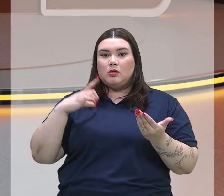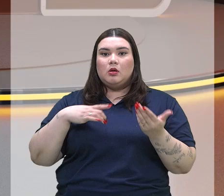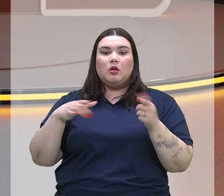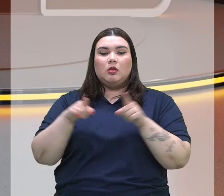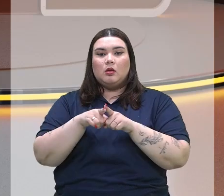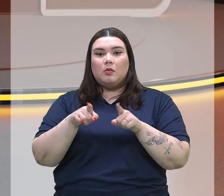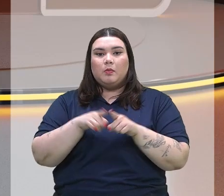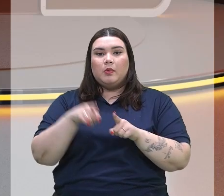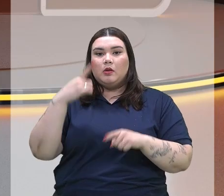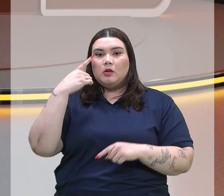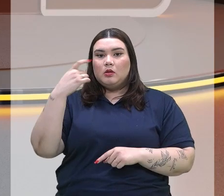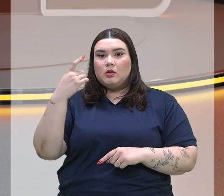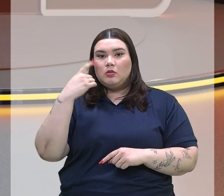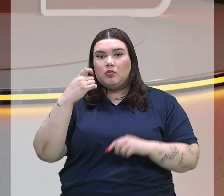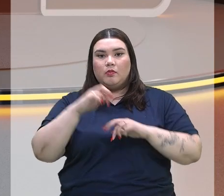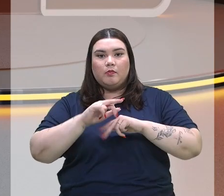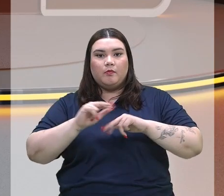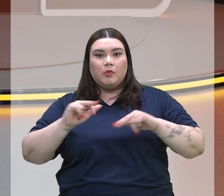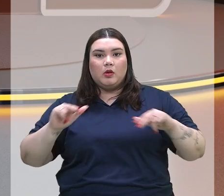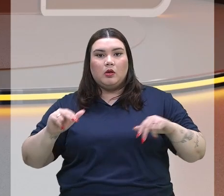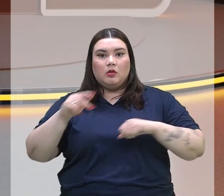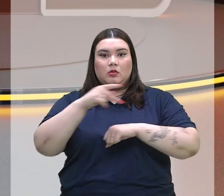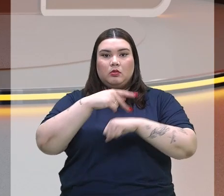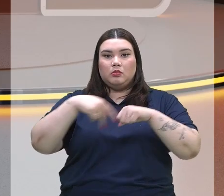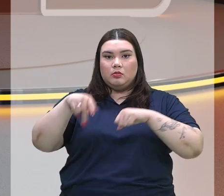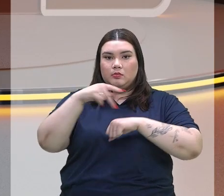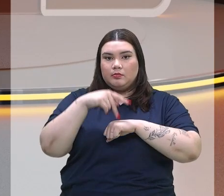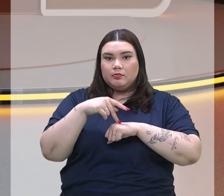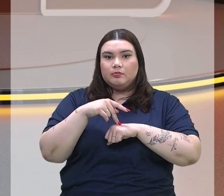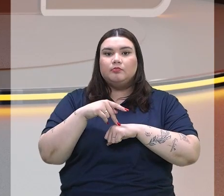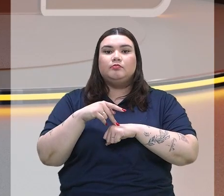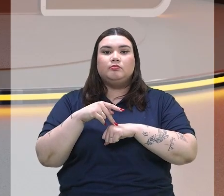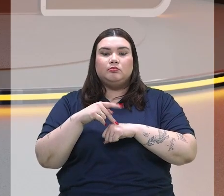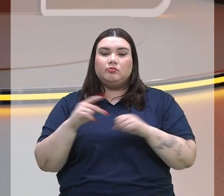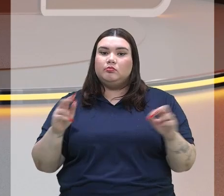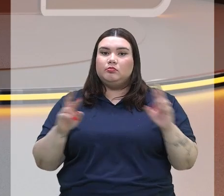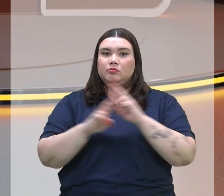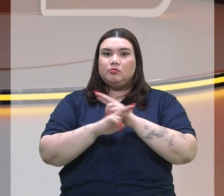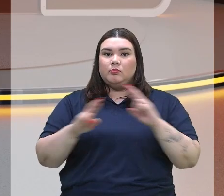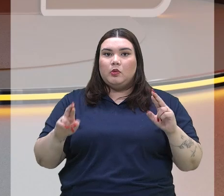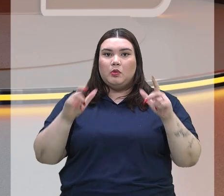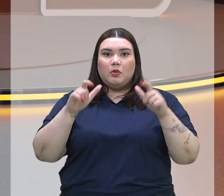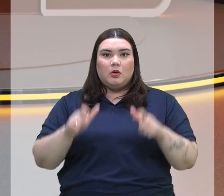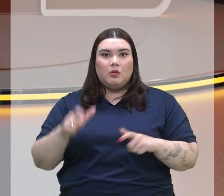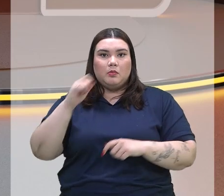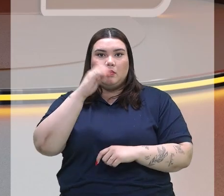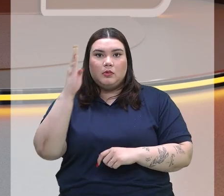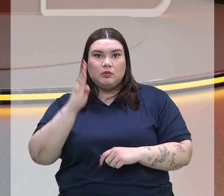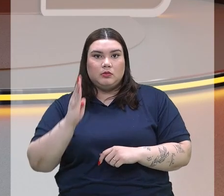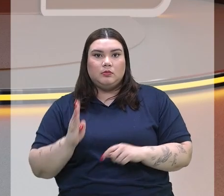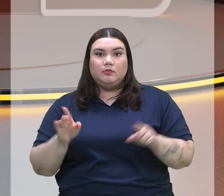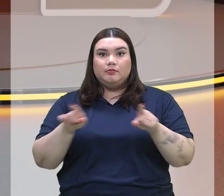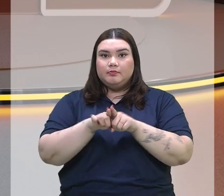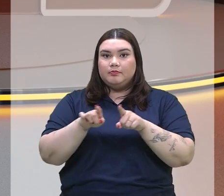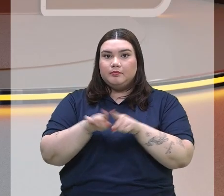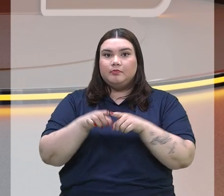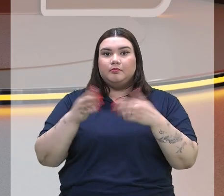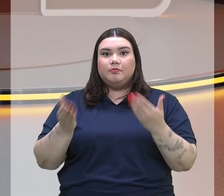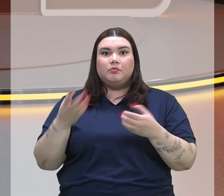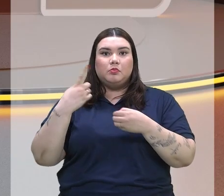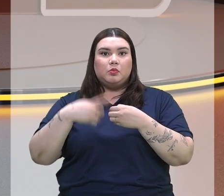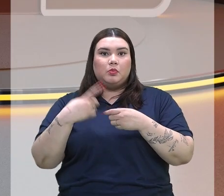interesse, né, de vários países em relação ao território brasileiro também, até por conta da